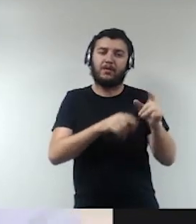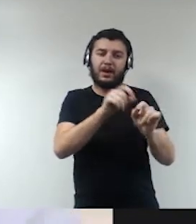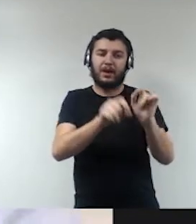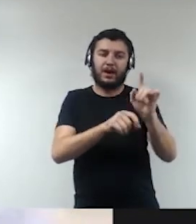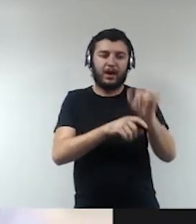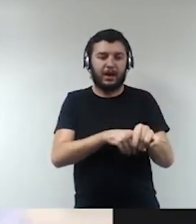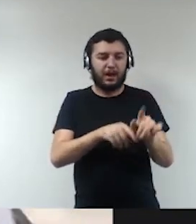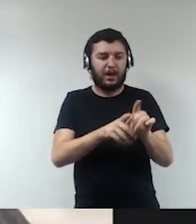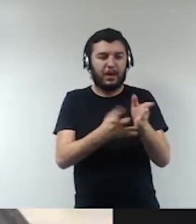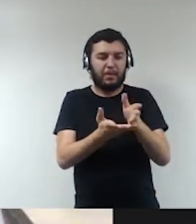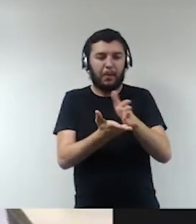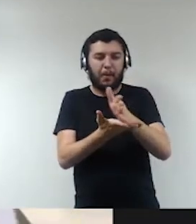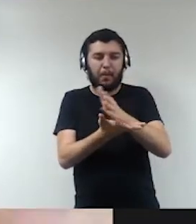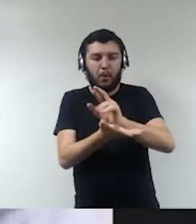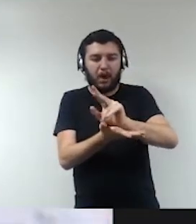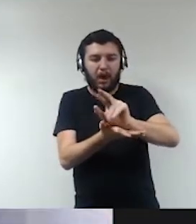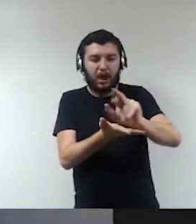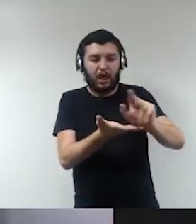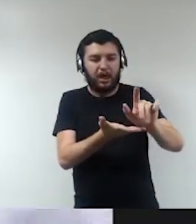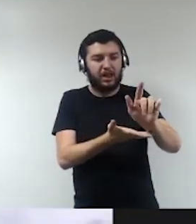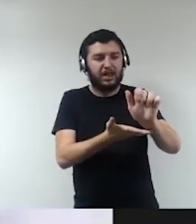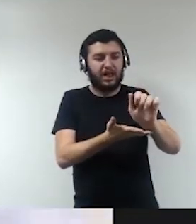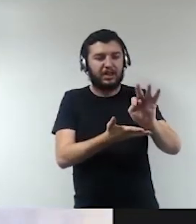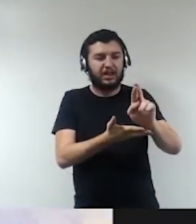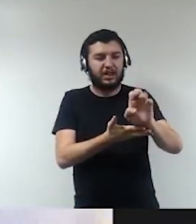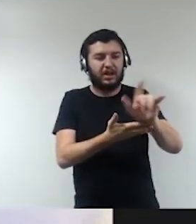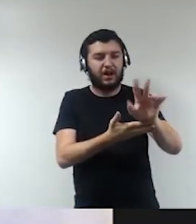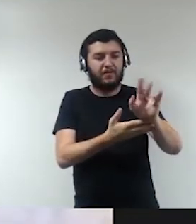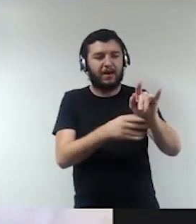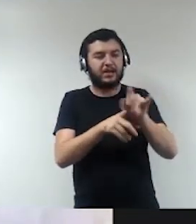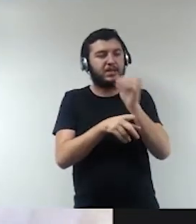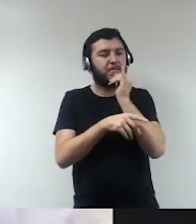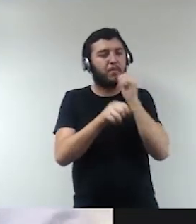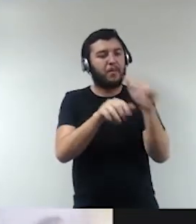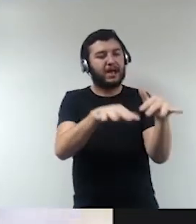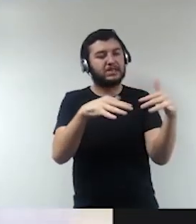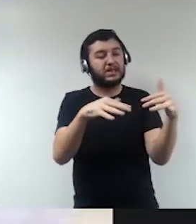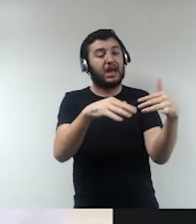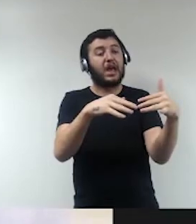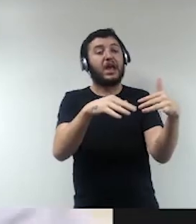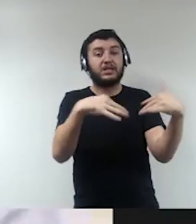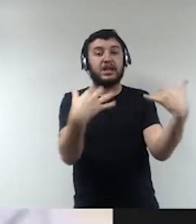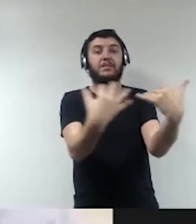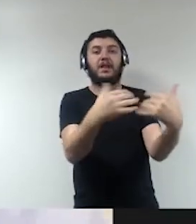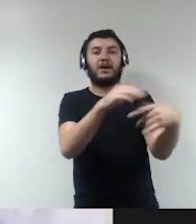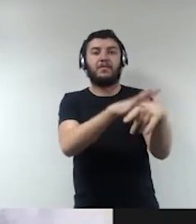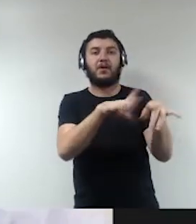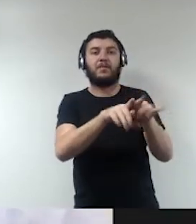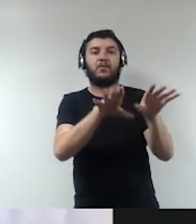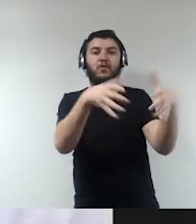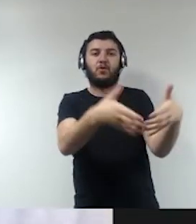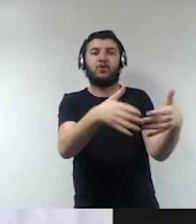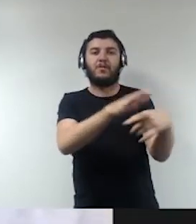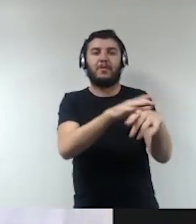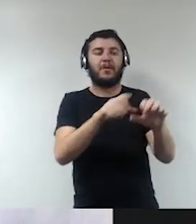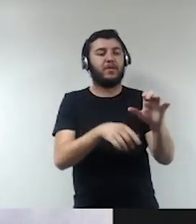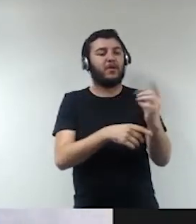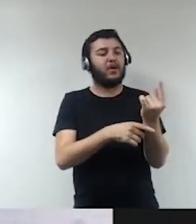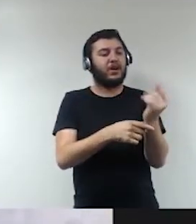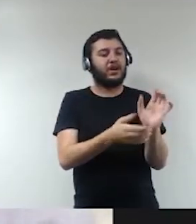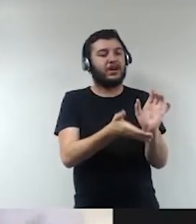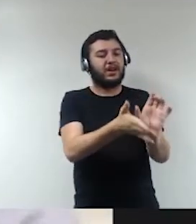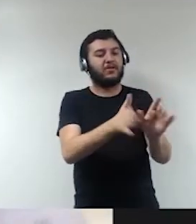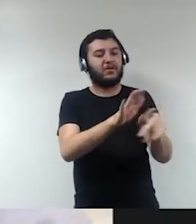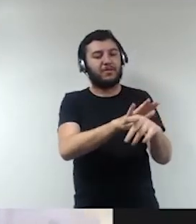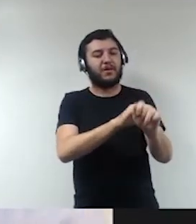espécie de Assembleia Geral de Credores em mediação, ou seja, reunir os credores em bloco. Né?